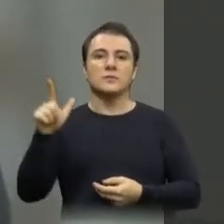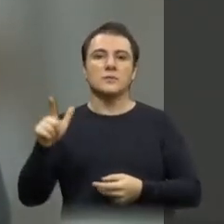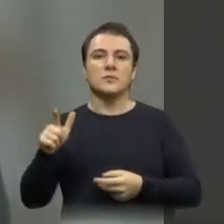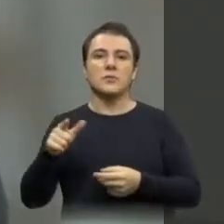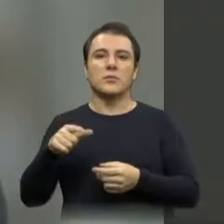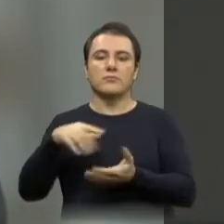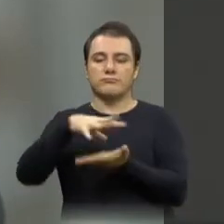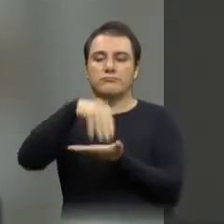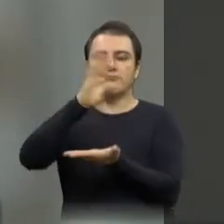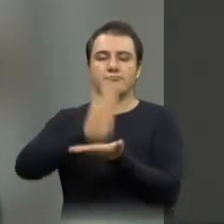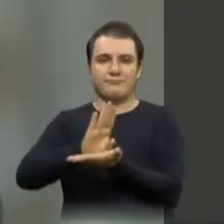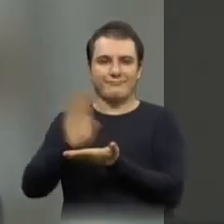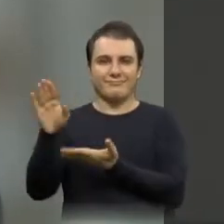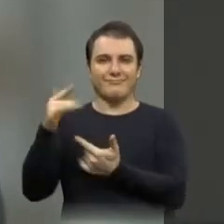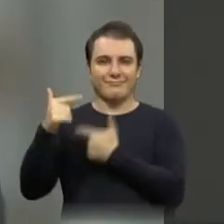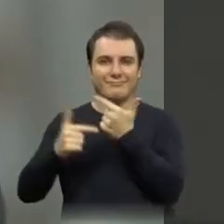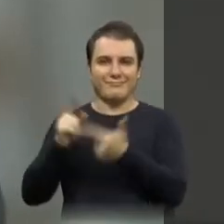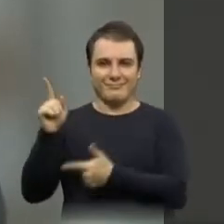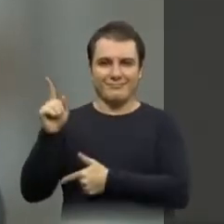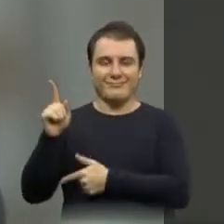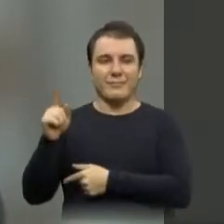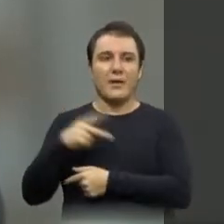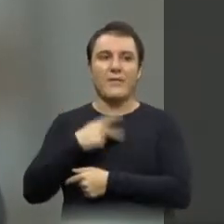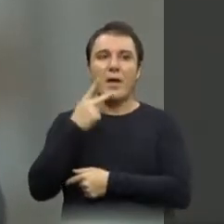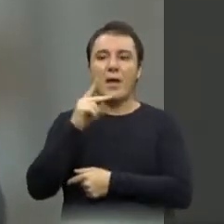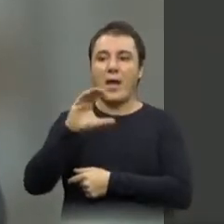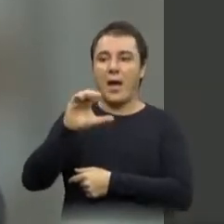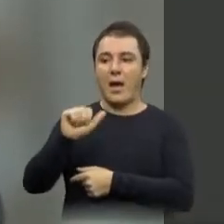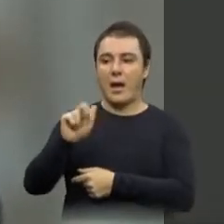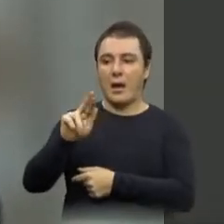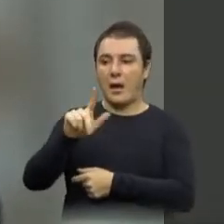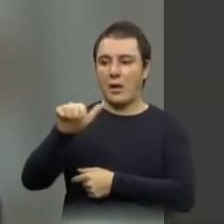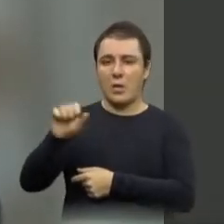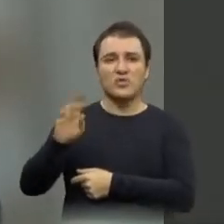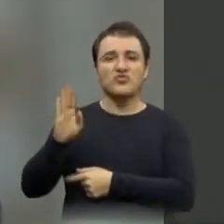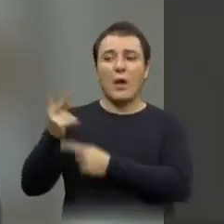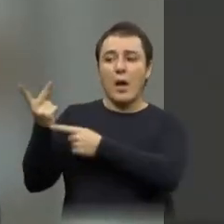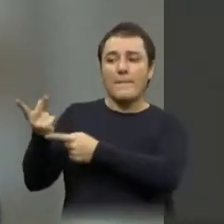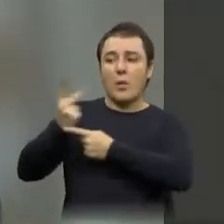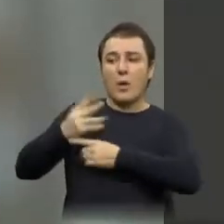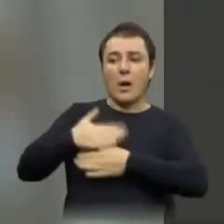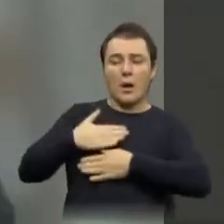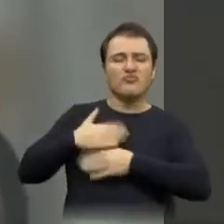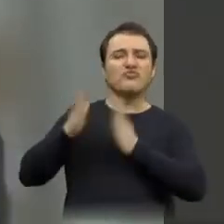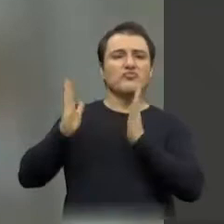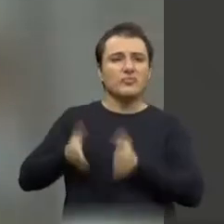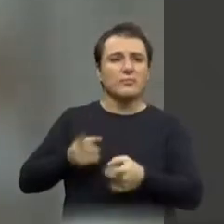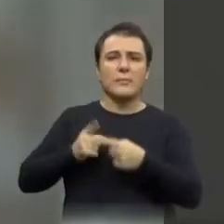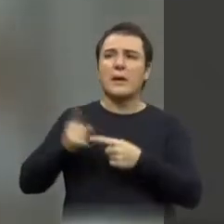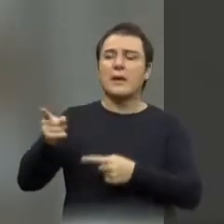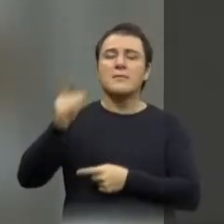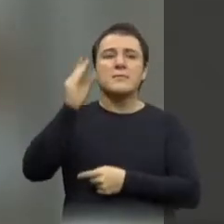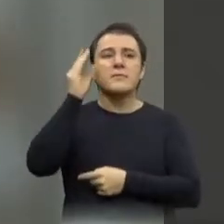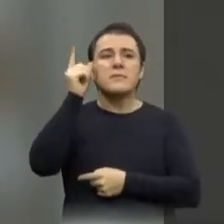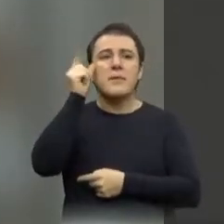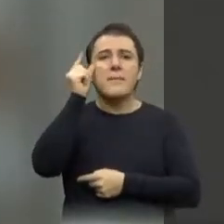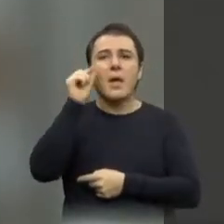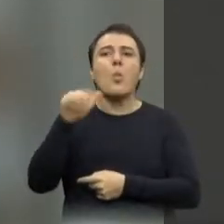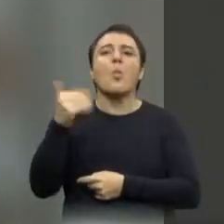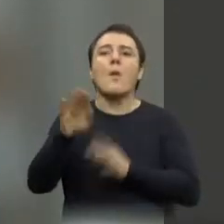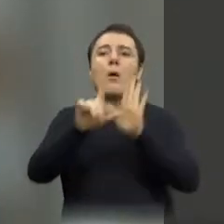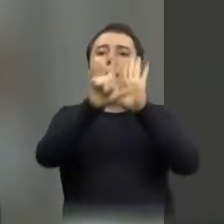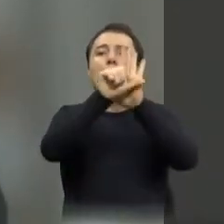Andrada. E esse, eu quero enfatizar que o Carlos Eduardo, ele já tinha me procurado antes para saber das leis animais, do